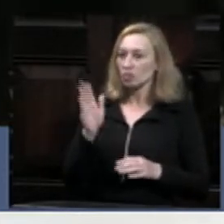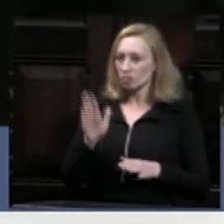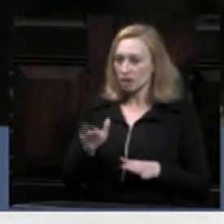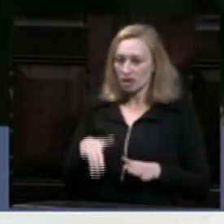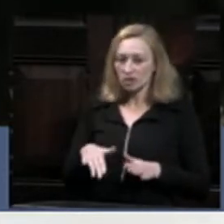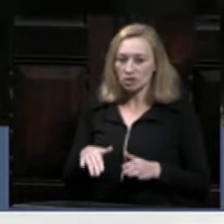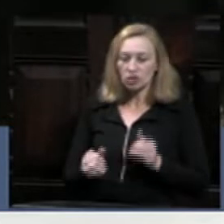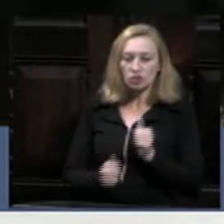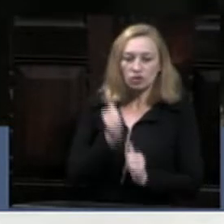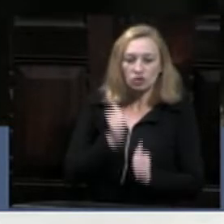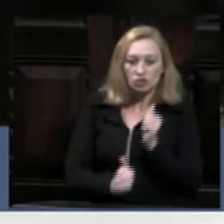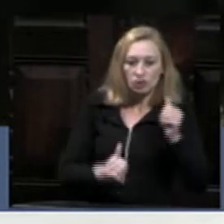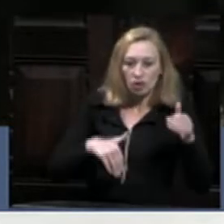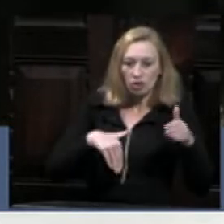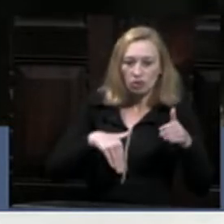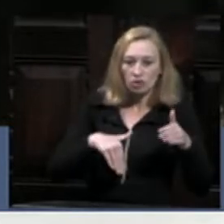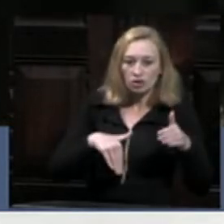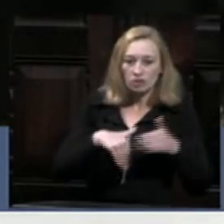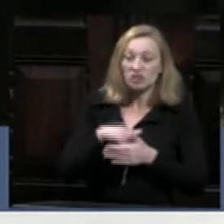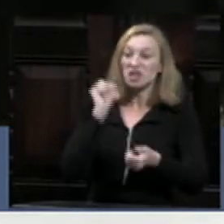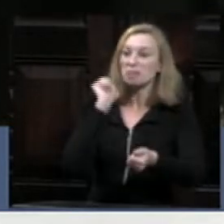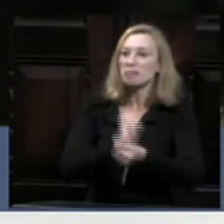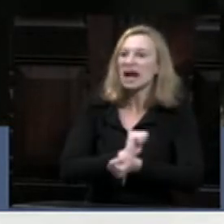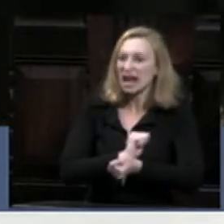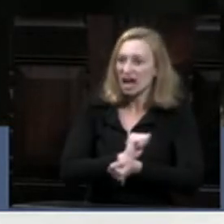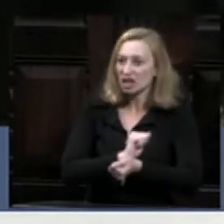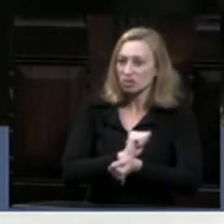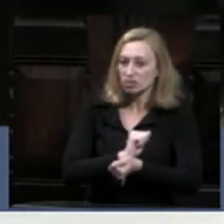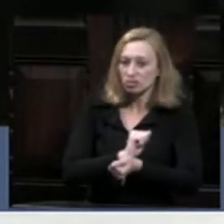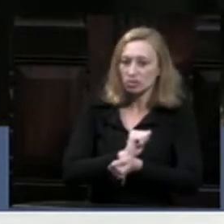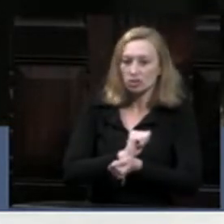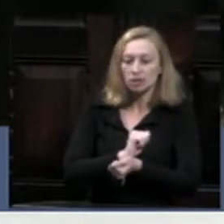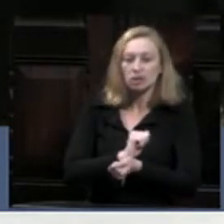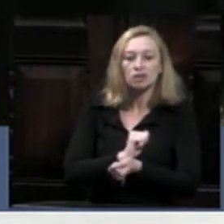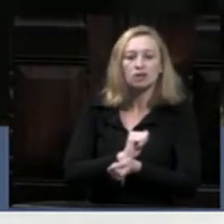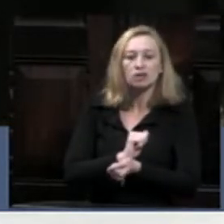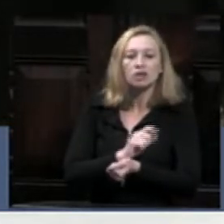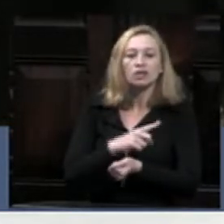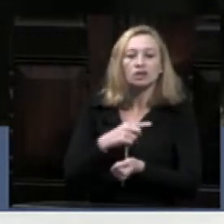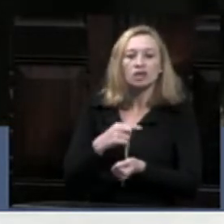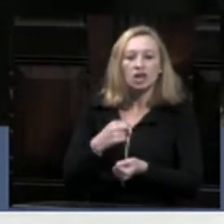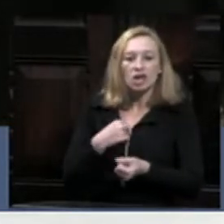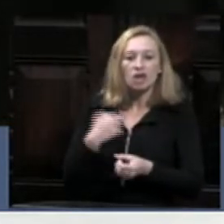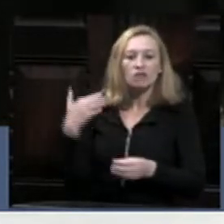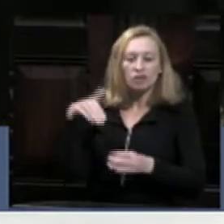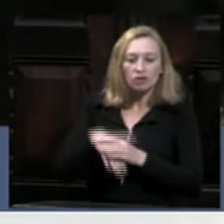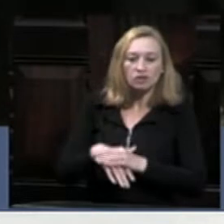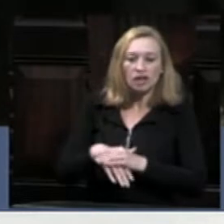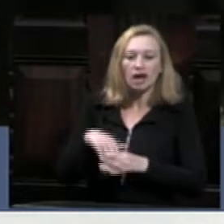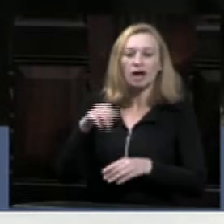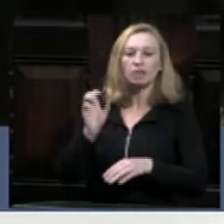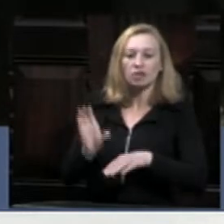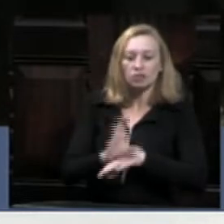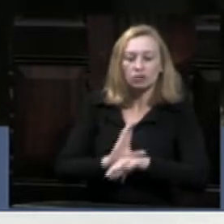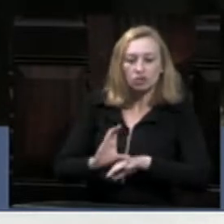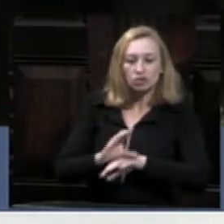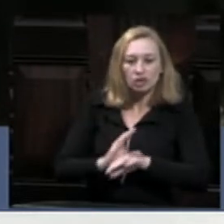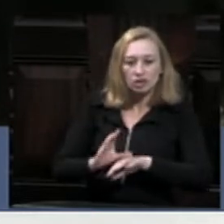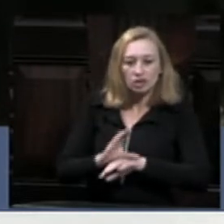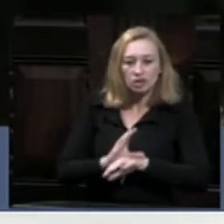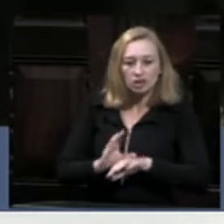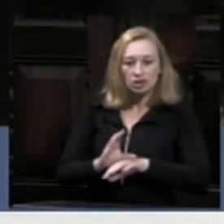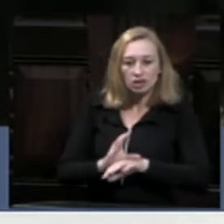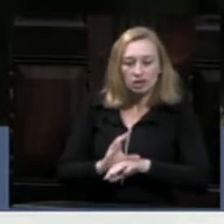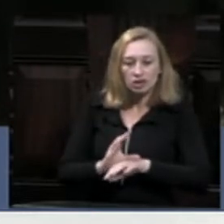fique elitizado demais, como já está, eu vou votar pela constitucionalidade com